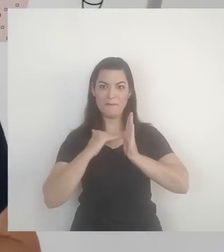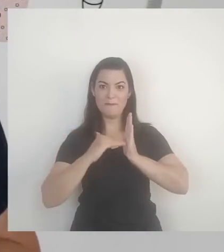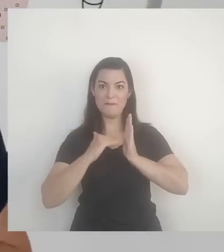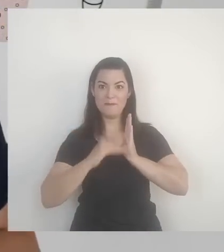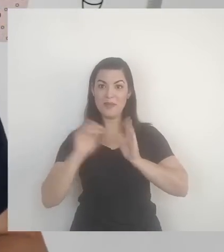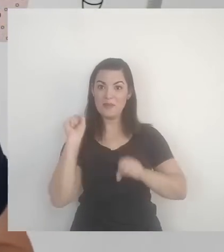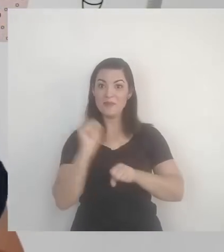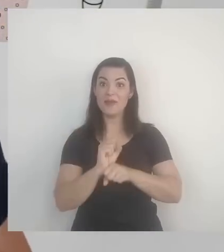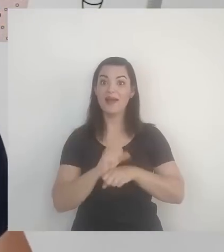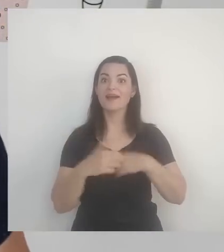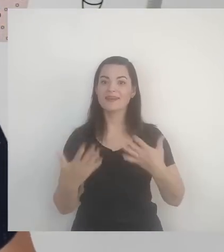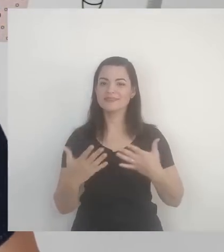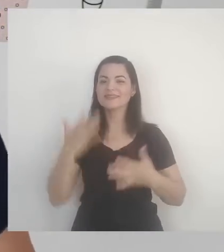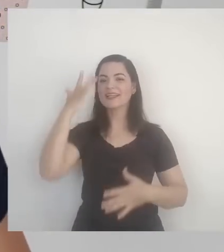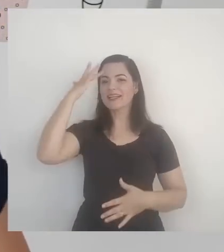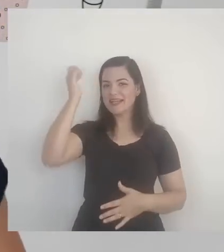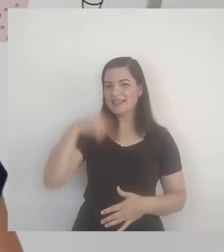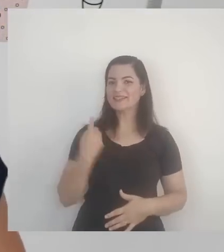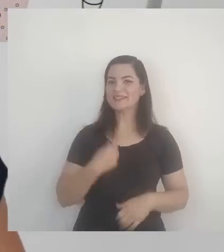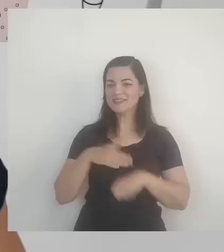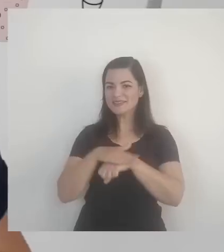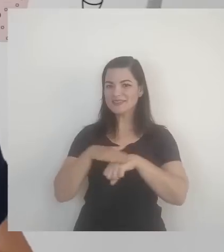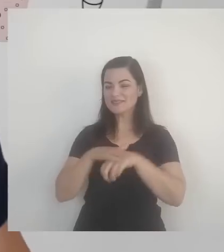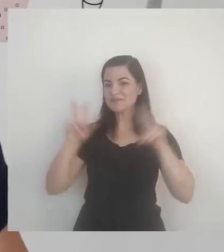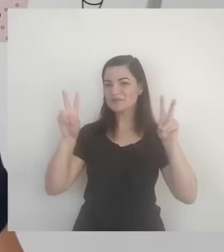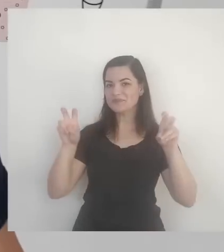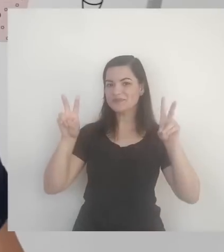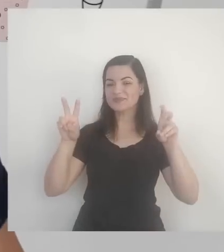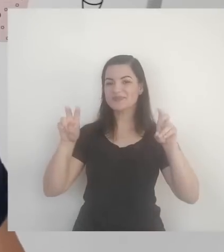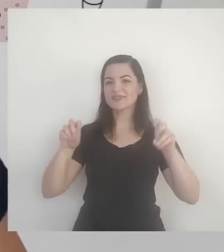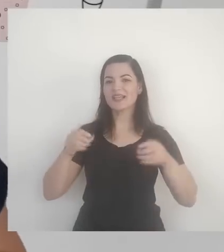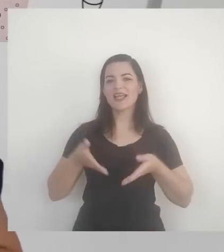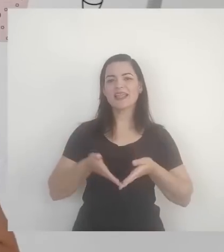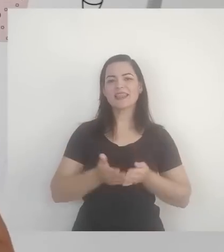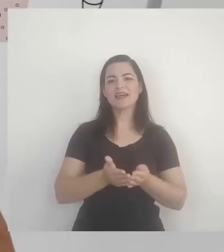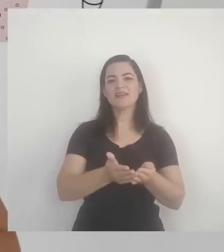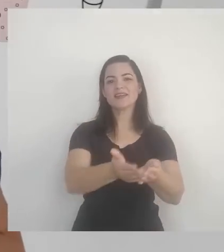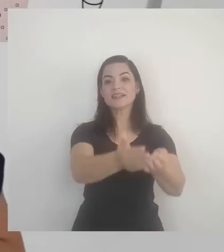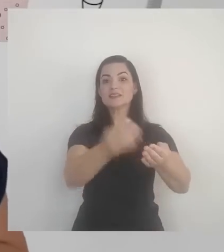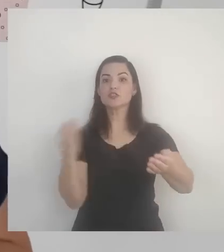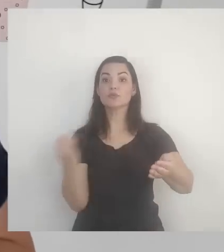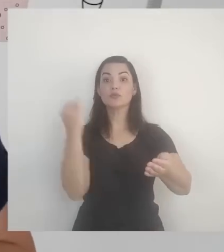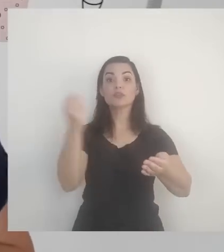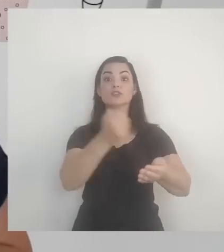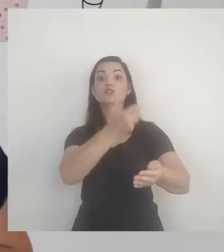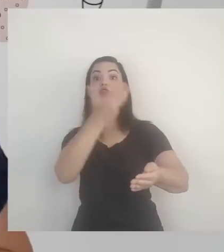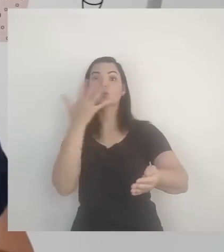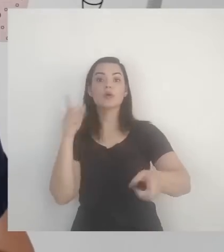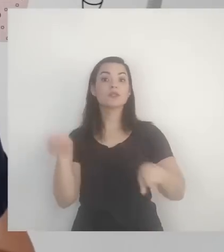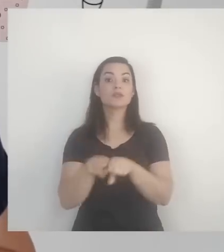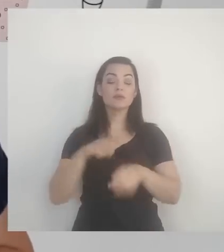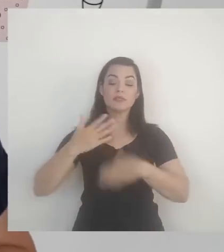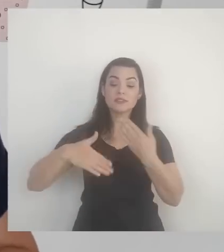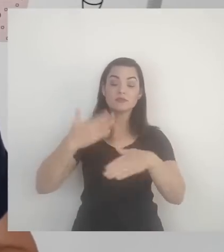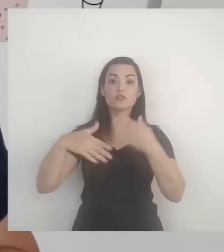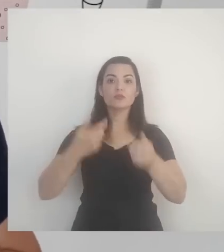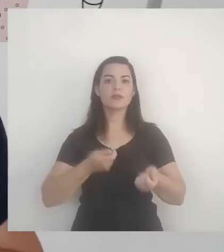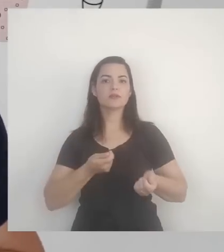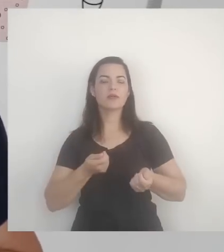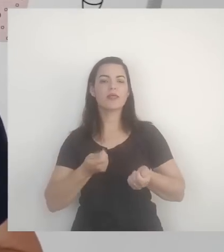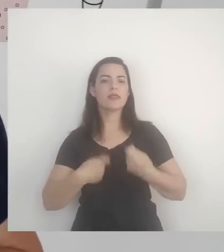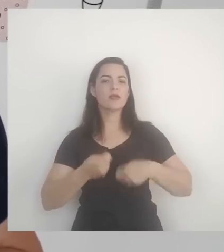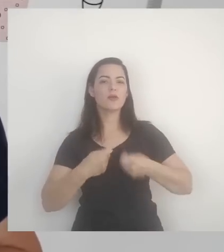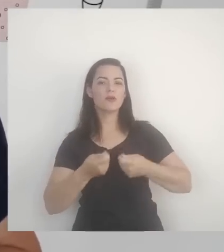viu? Amanhã vamos falar sobre a importância das navegações e todo o desenvolvimento econômico que